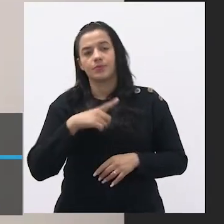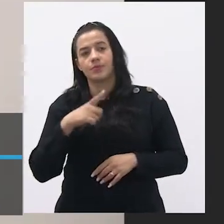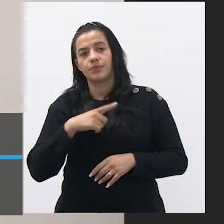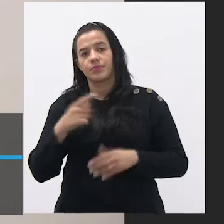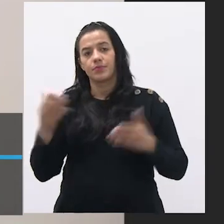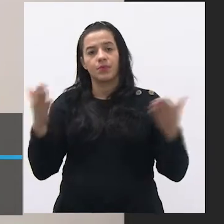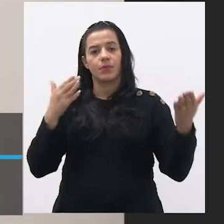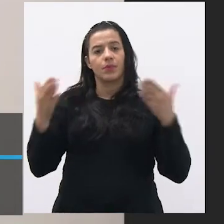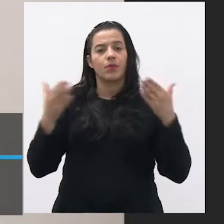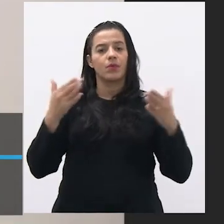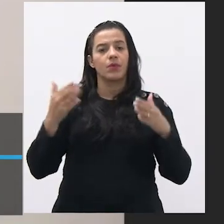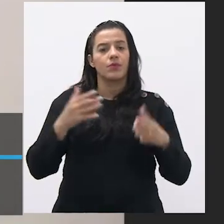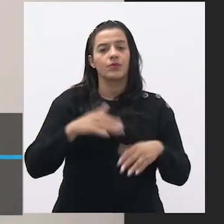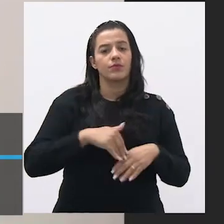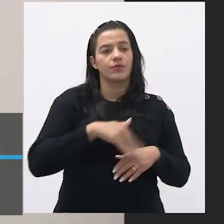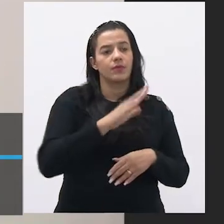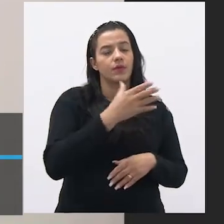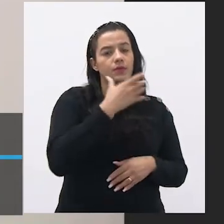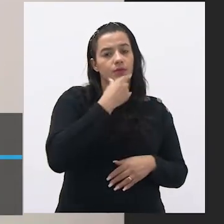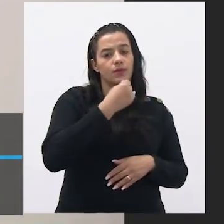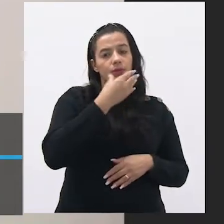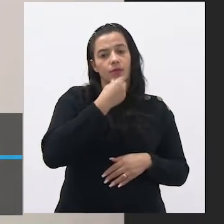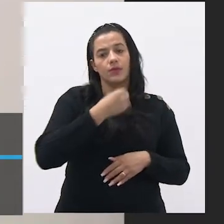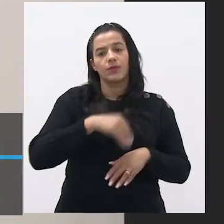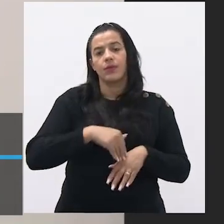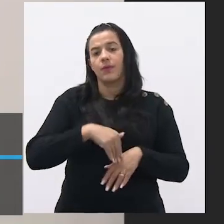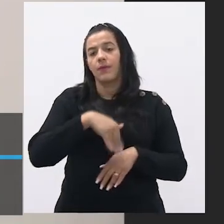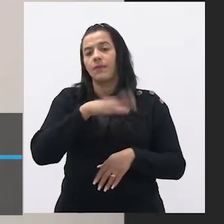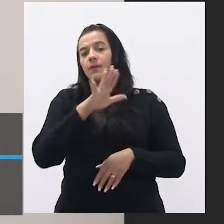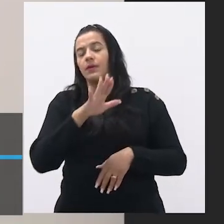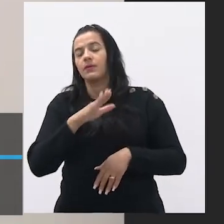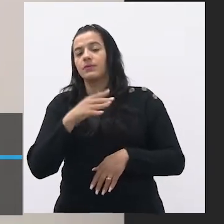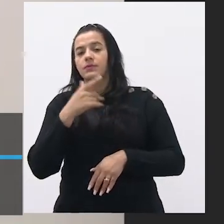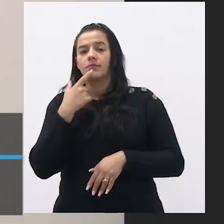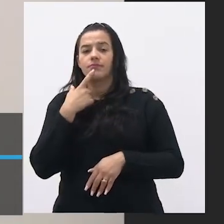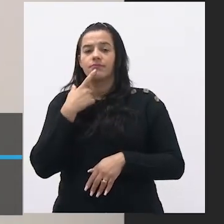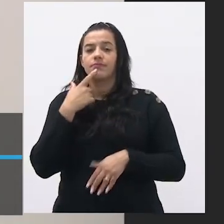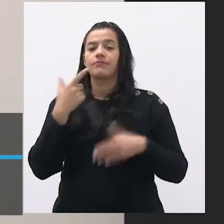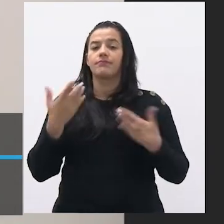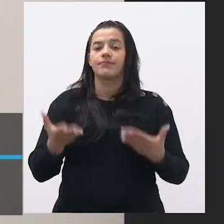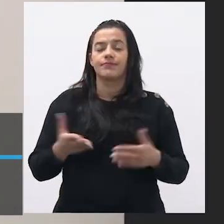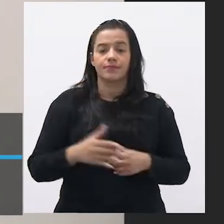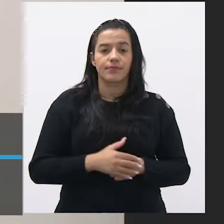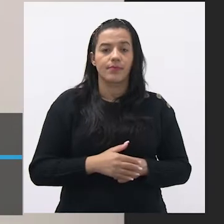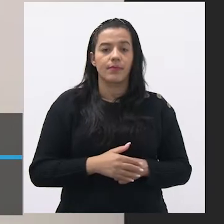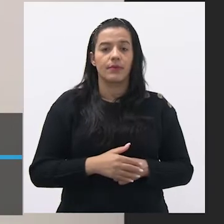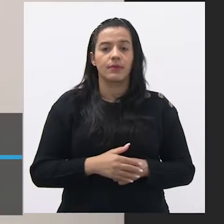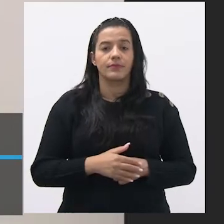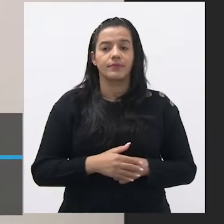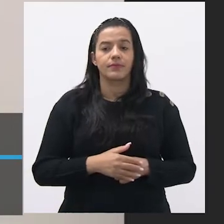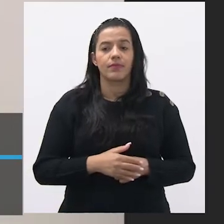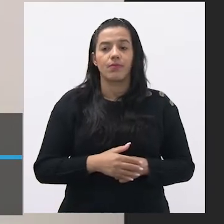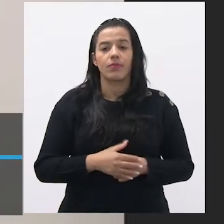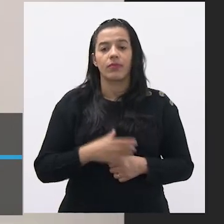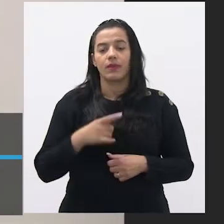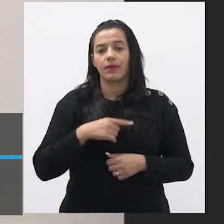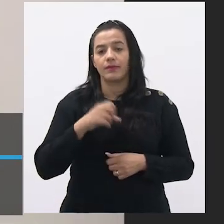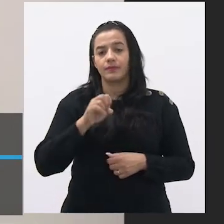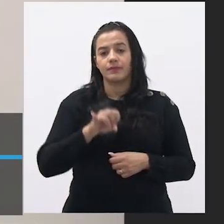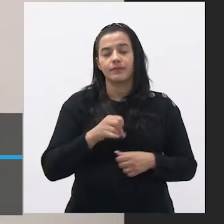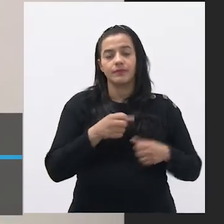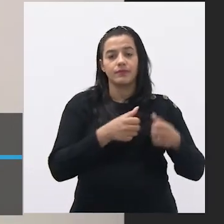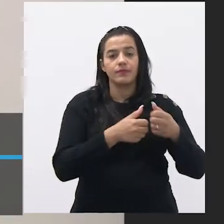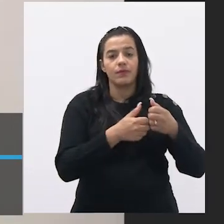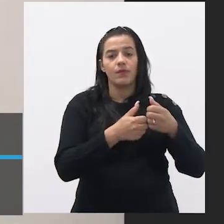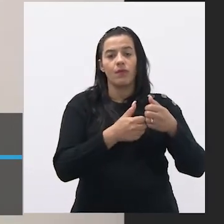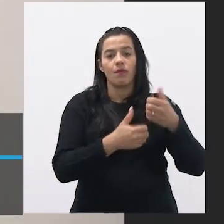mais autores homens? Ou predominantemente autores homens? Se eu listar, ou